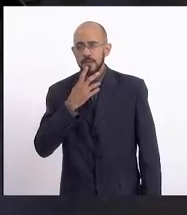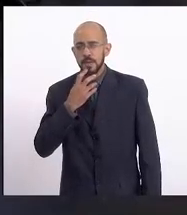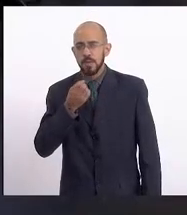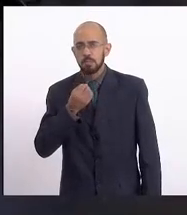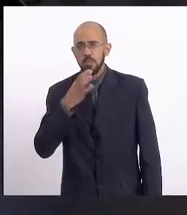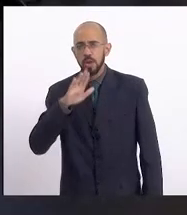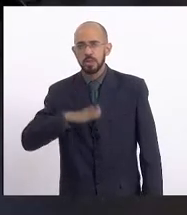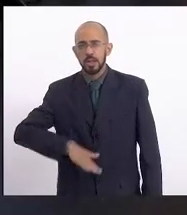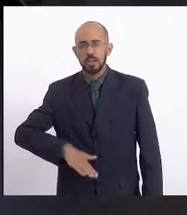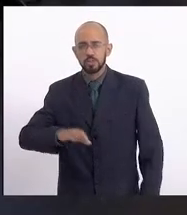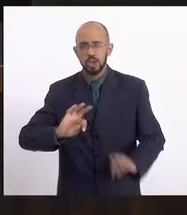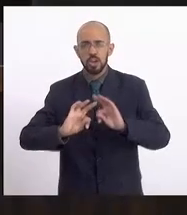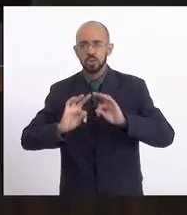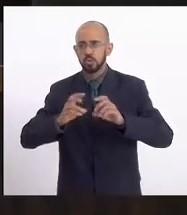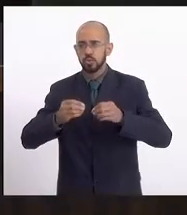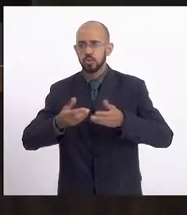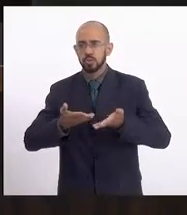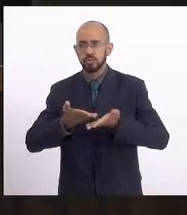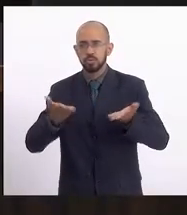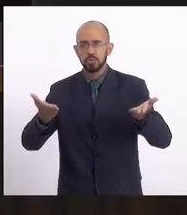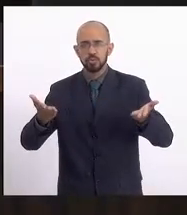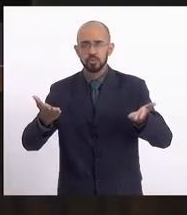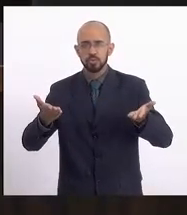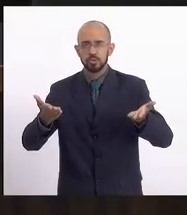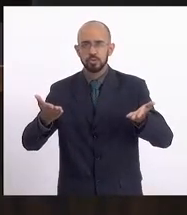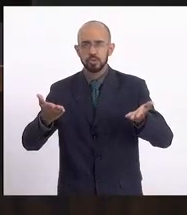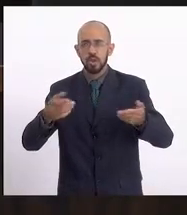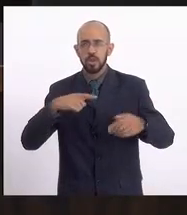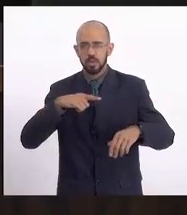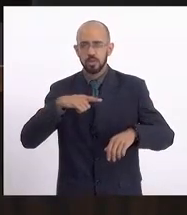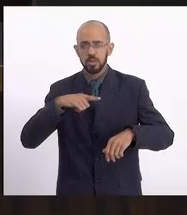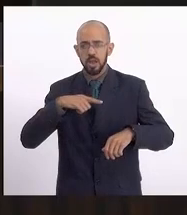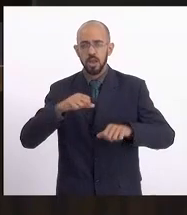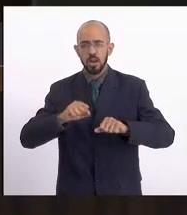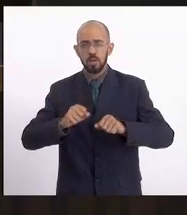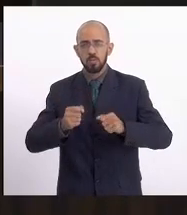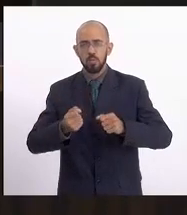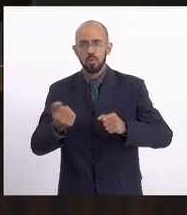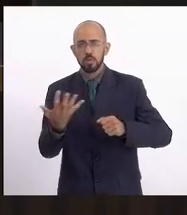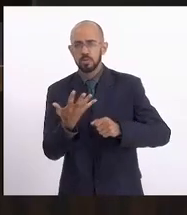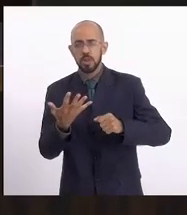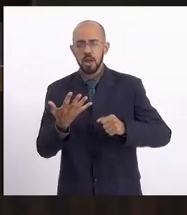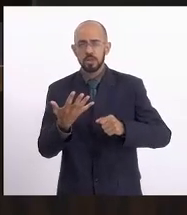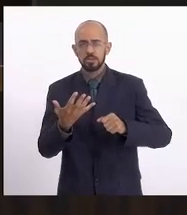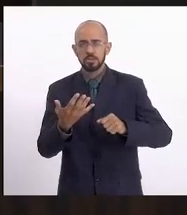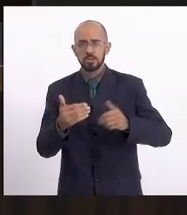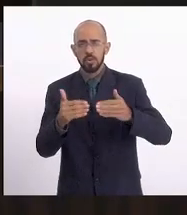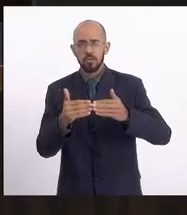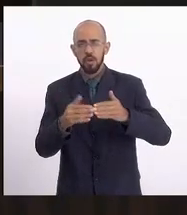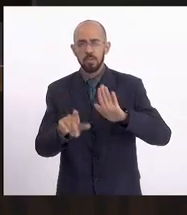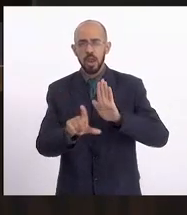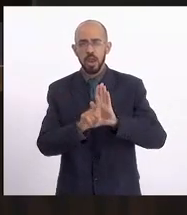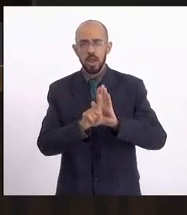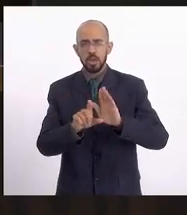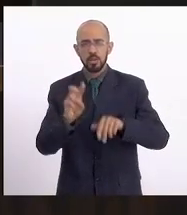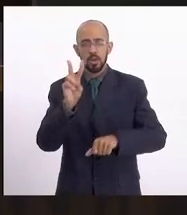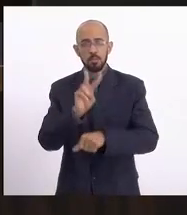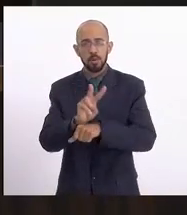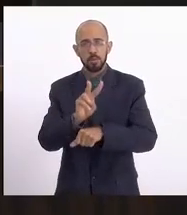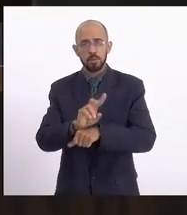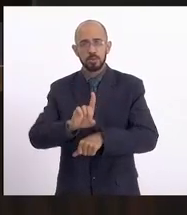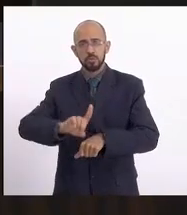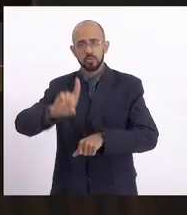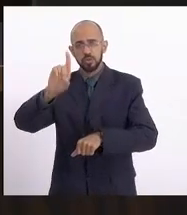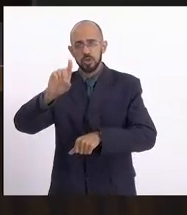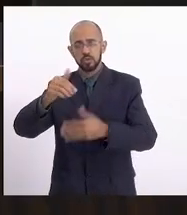Boa tarde a todos e todas. Havendo número legal e sob a proteção de Deus, iniciamos nossos